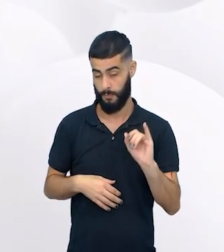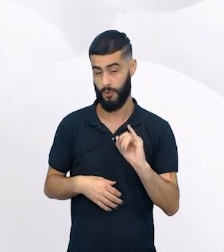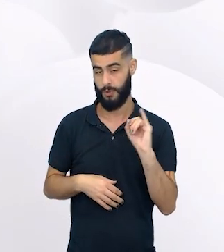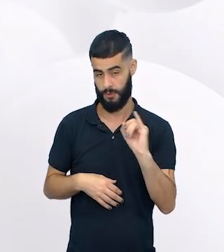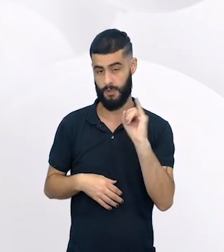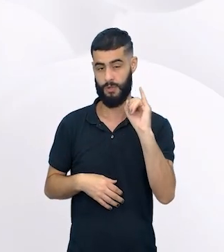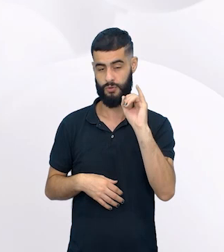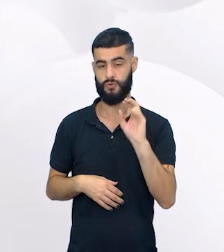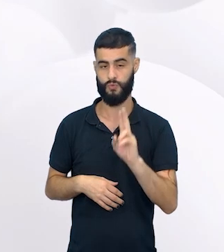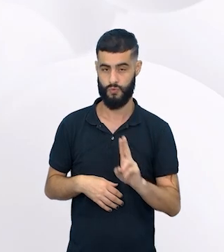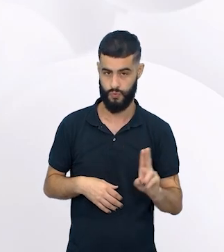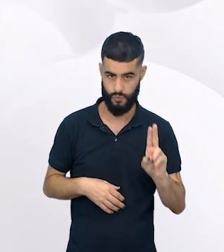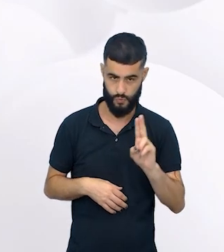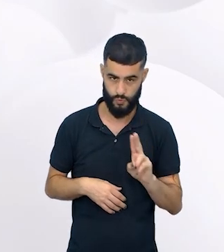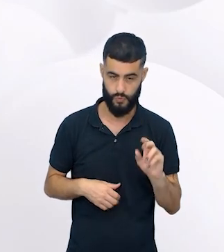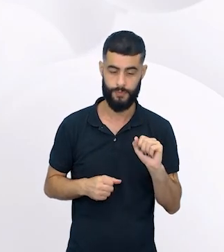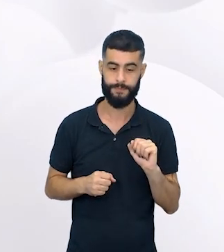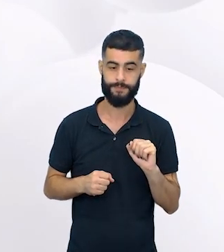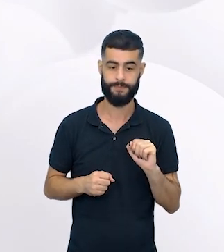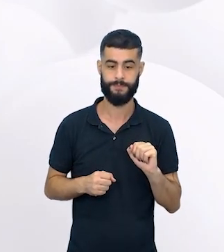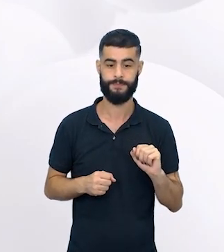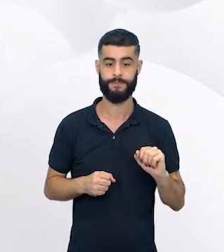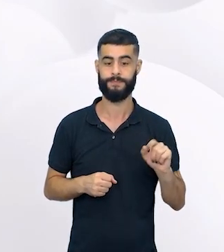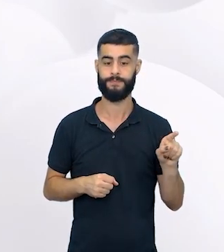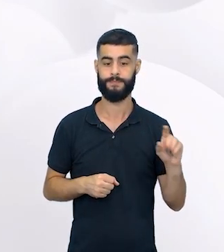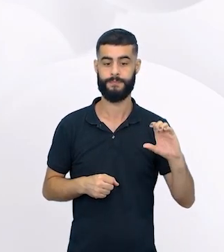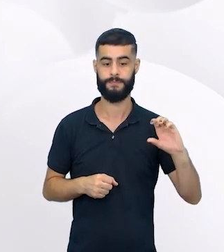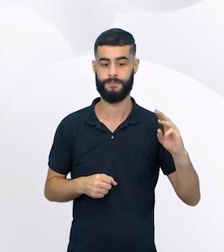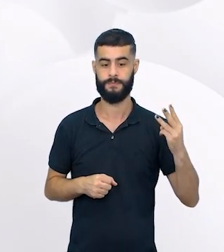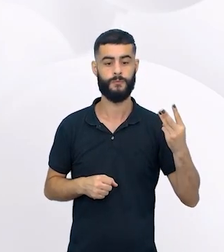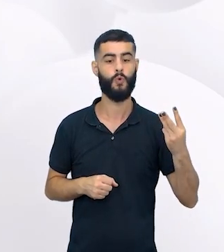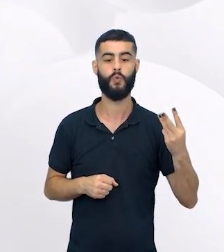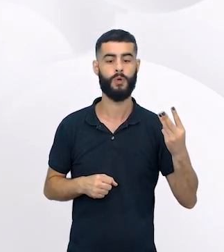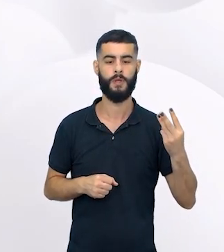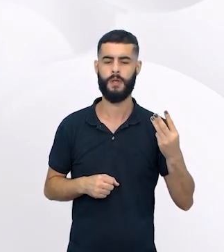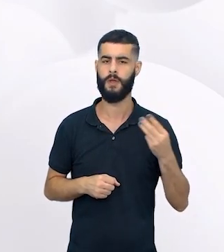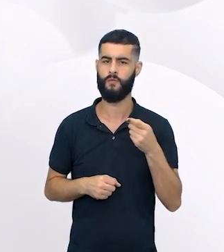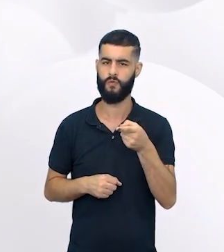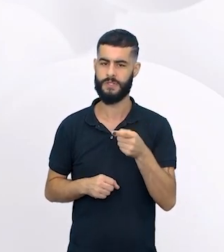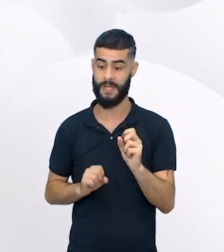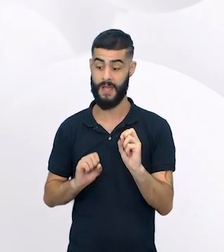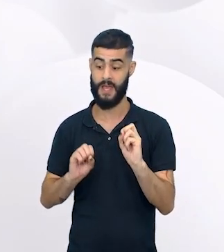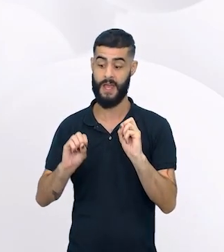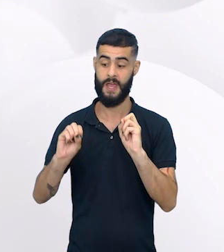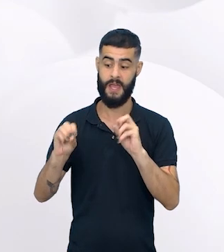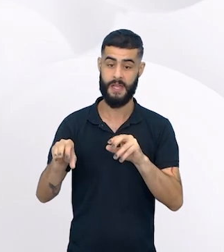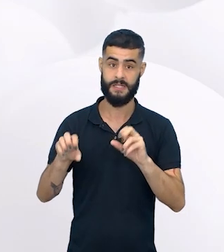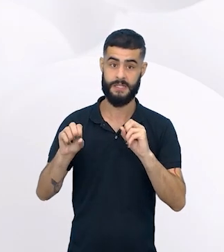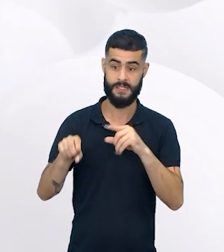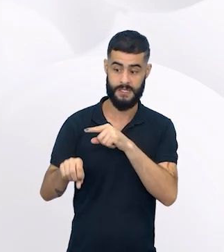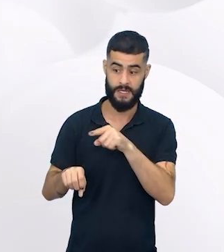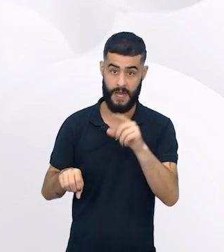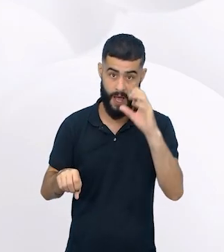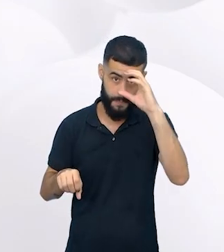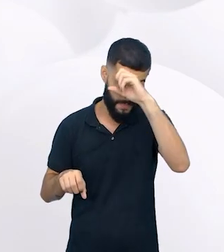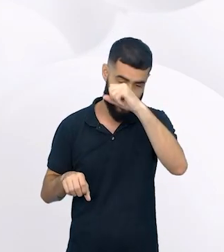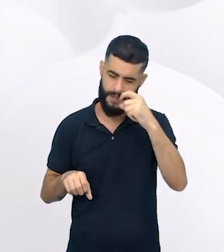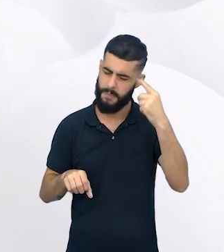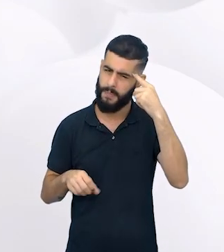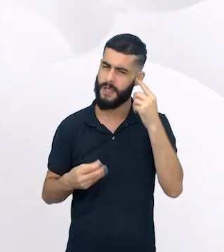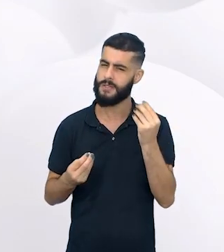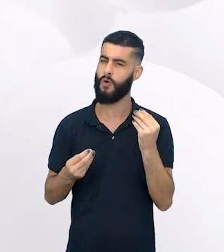no sentido de pensar estratégias no processo de ensino-aprendizagem. Então, essas competências a gente vai